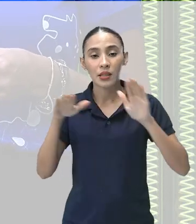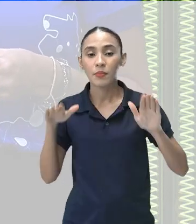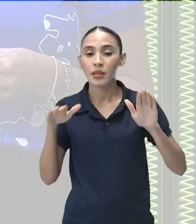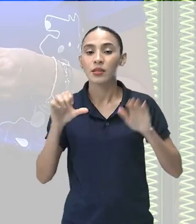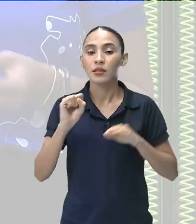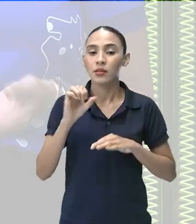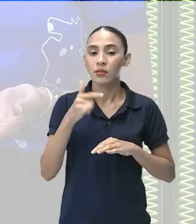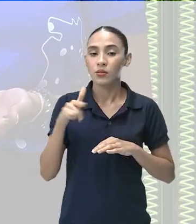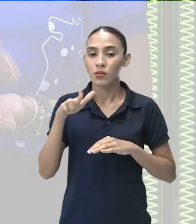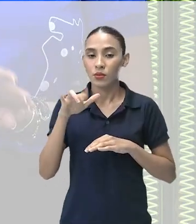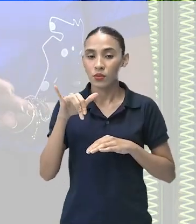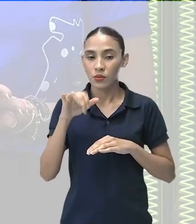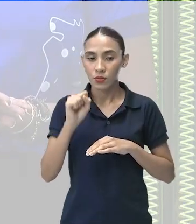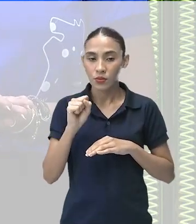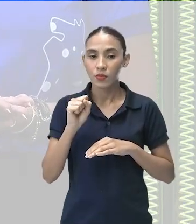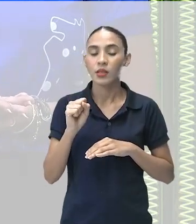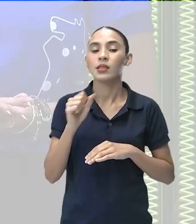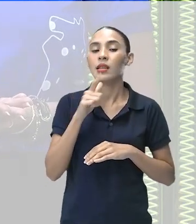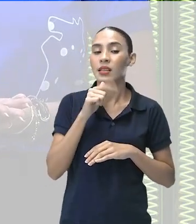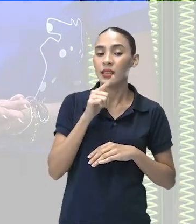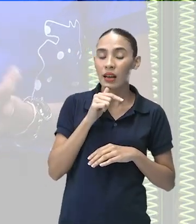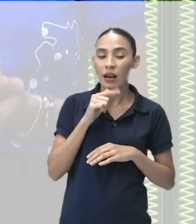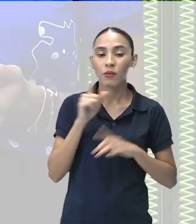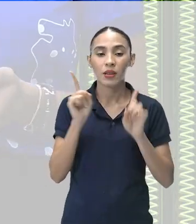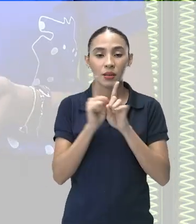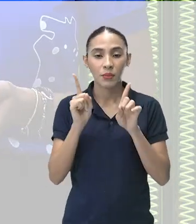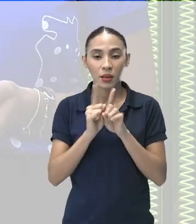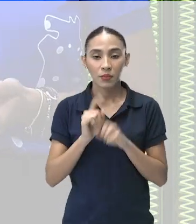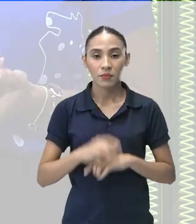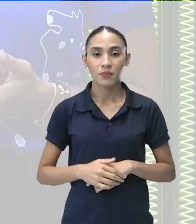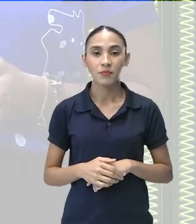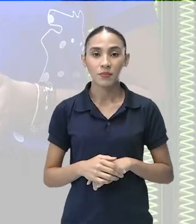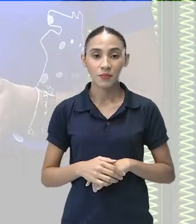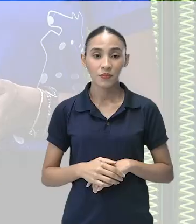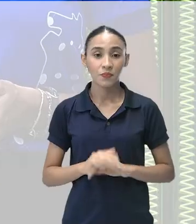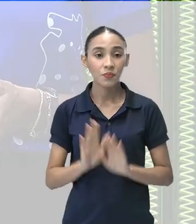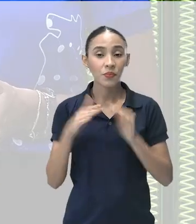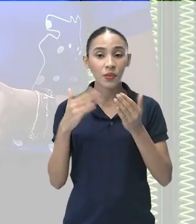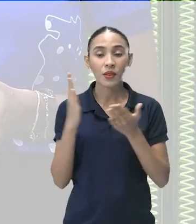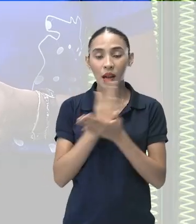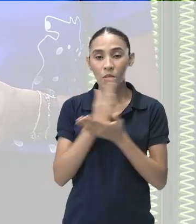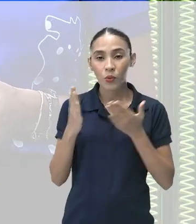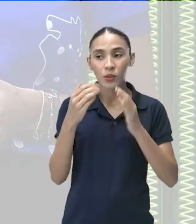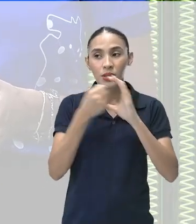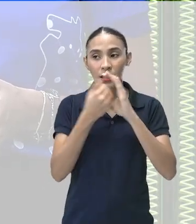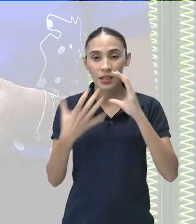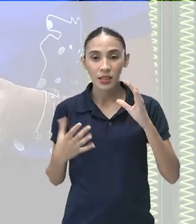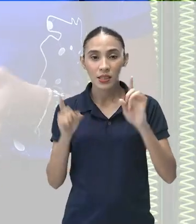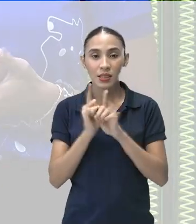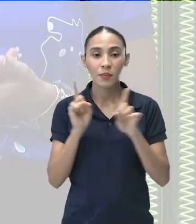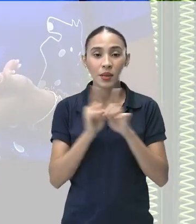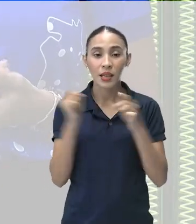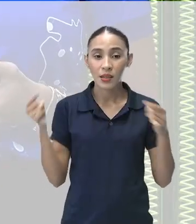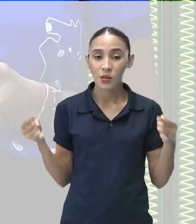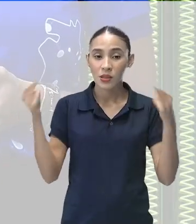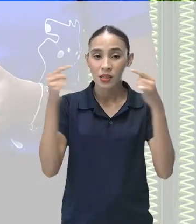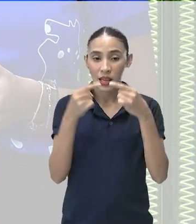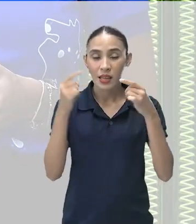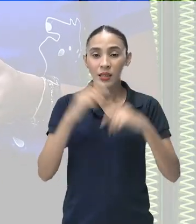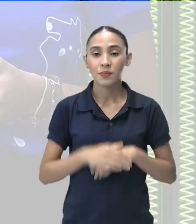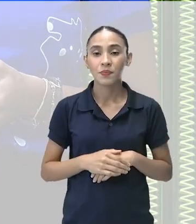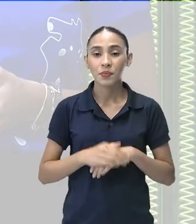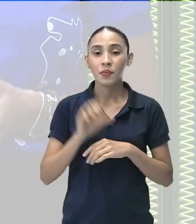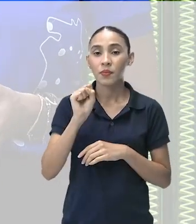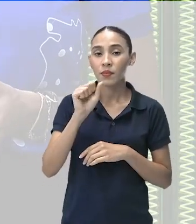geralmente solúveis em água, mas também podem ser insolúveis. E essas são algumas das características